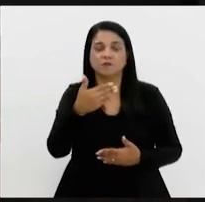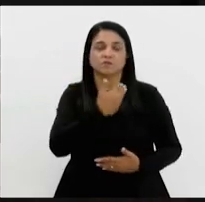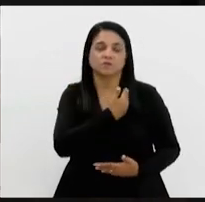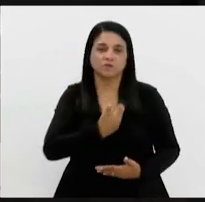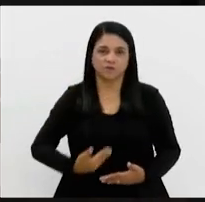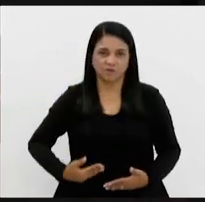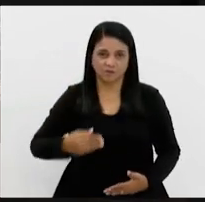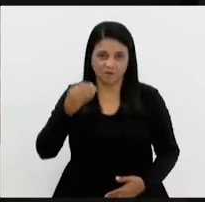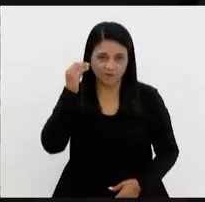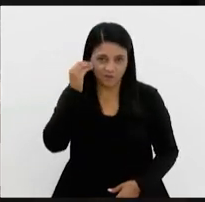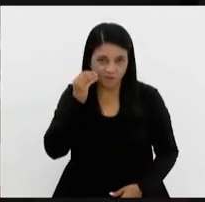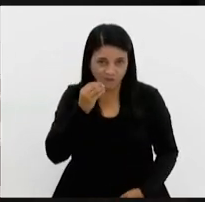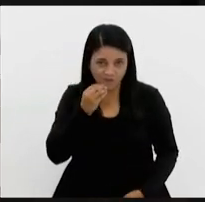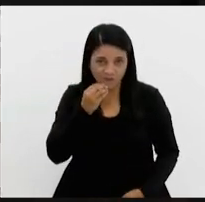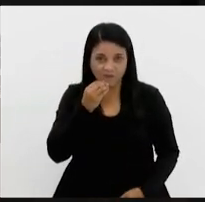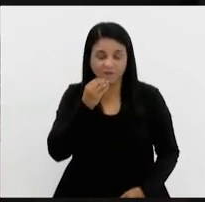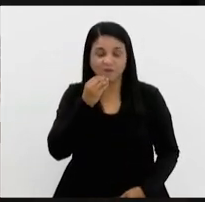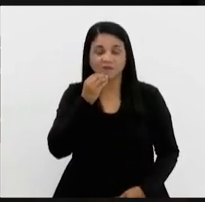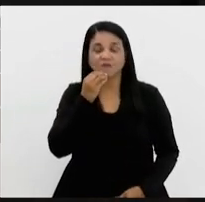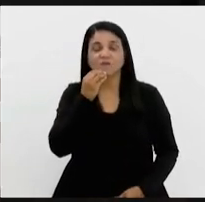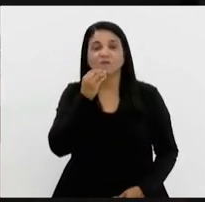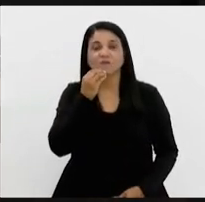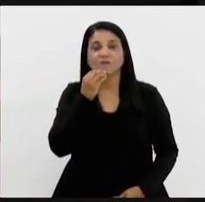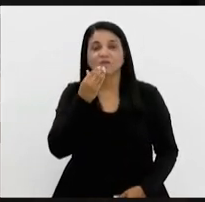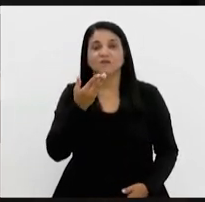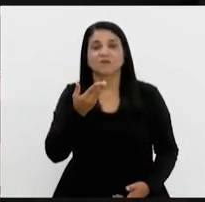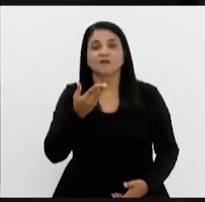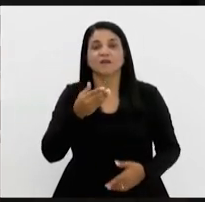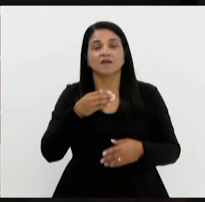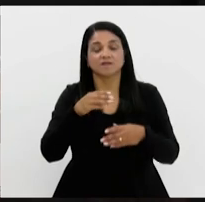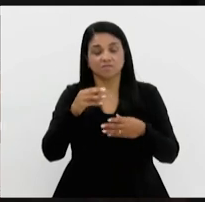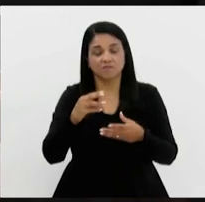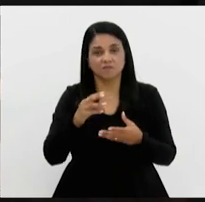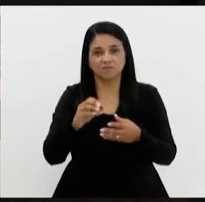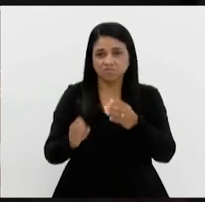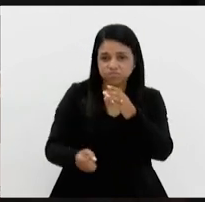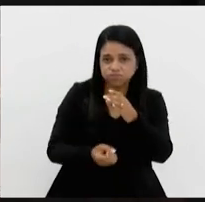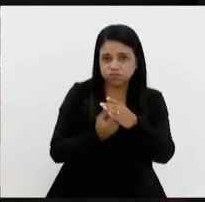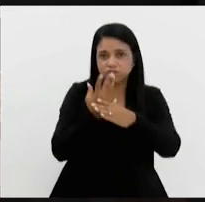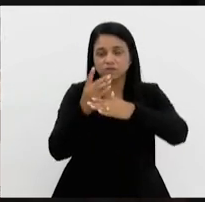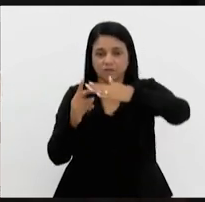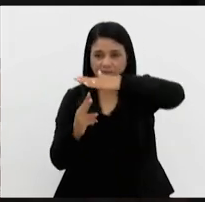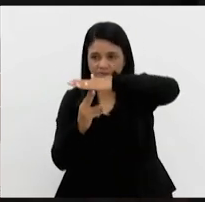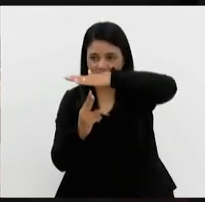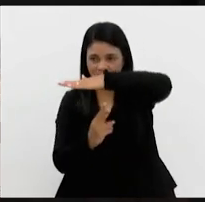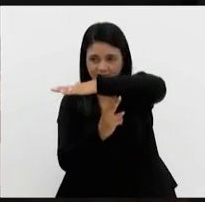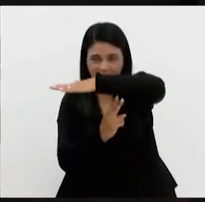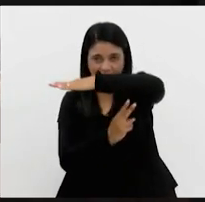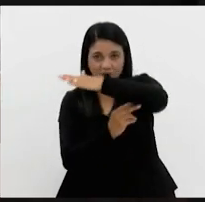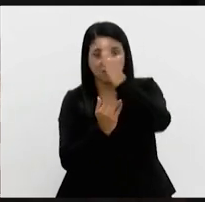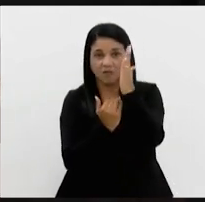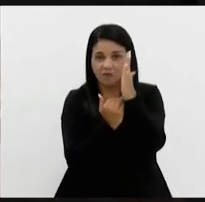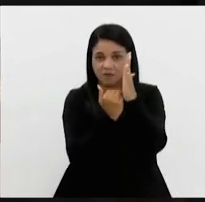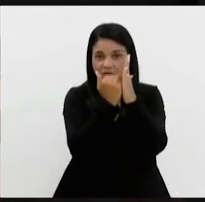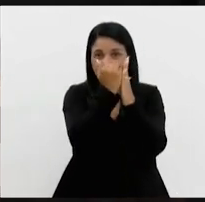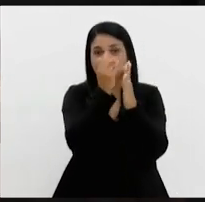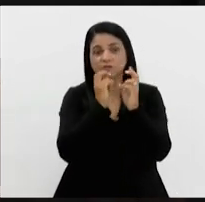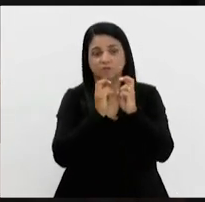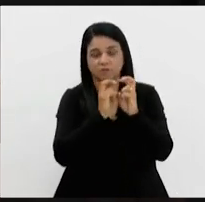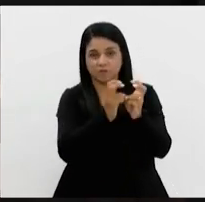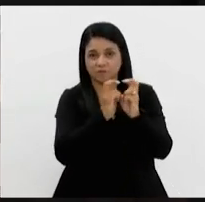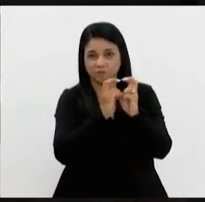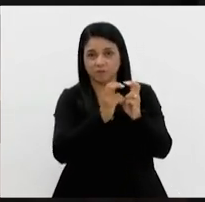excelentíssimo senhor governador do Estado do Rio de Janeiro, senhor Cláudio Castro, a instalação de passarelas e elevadores nas estações de trem da Supervia